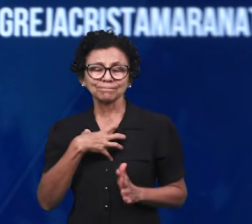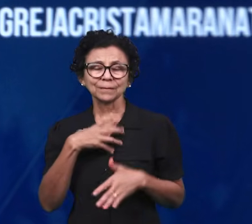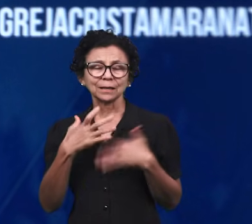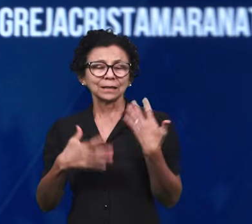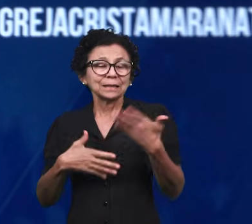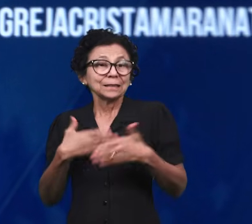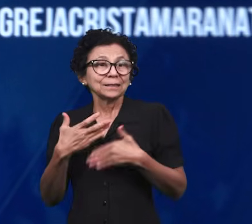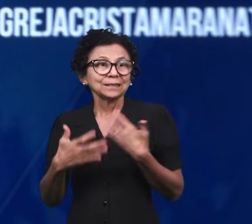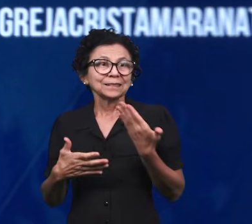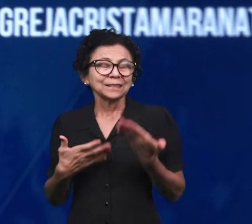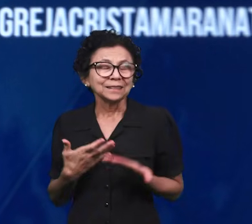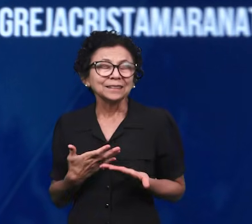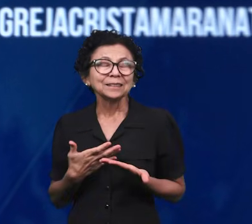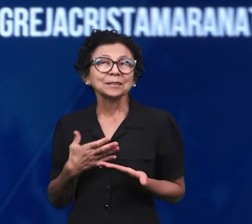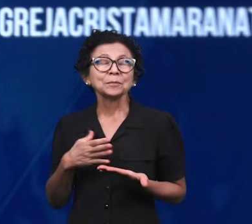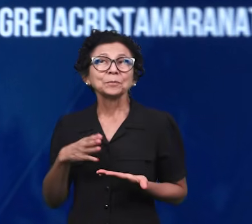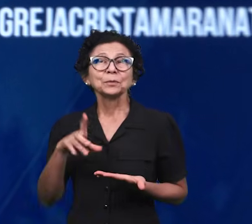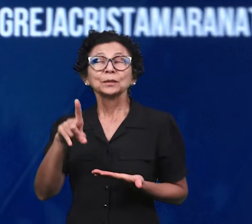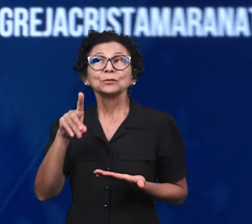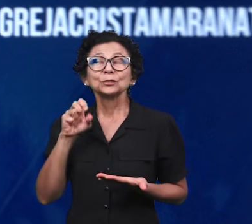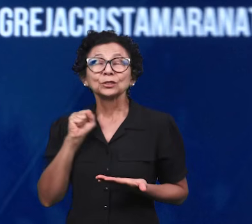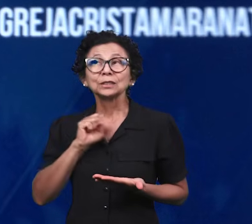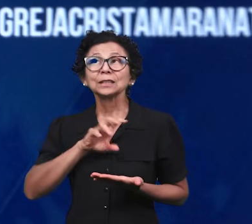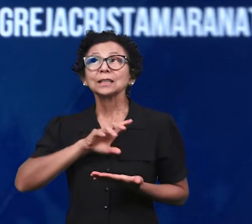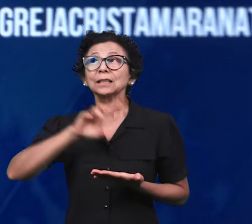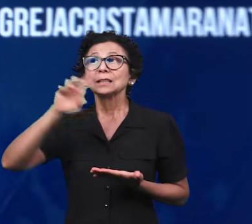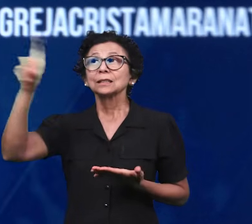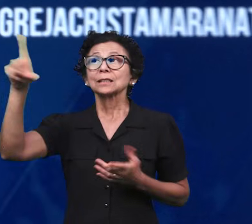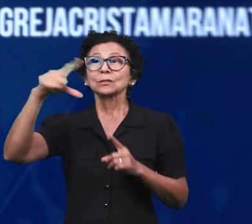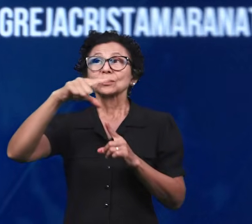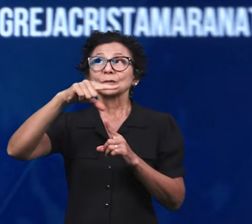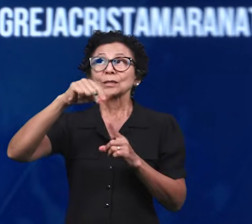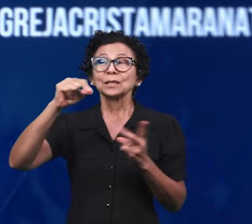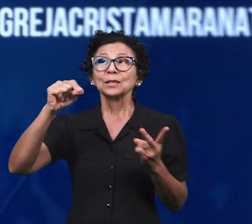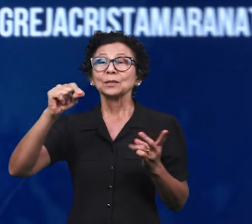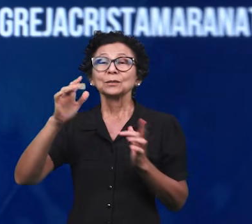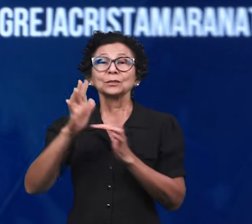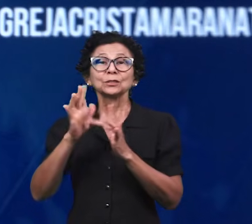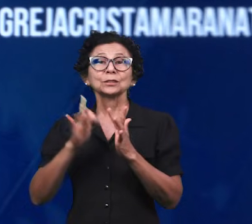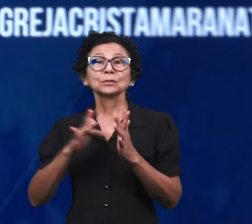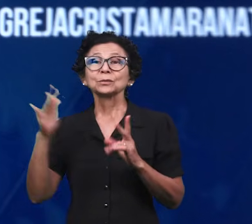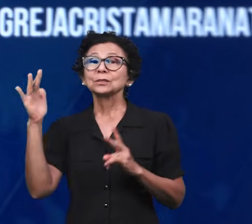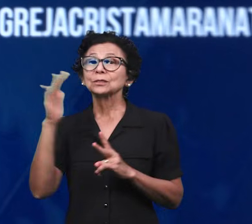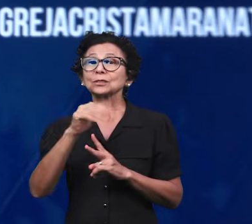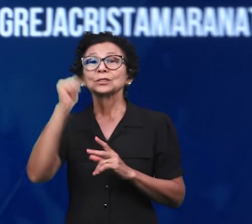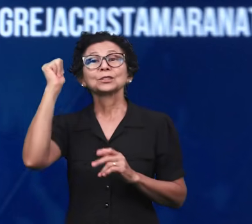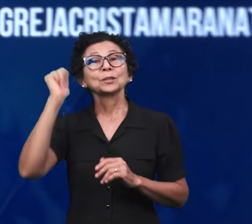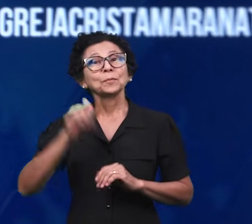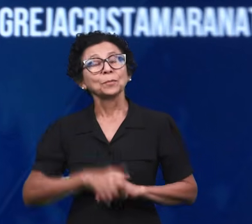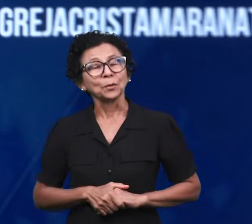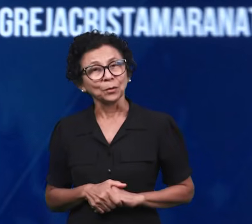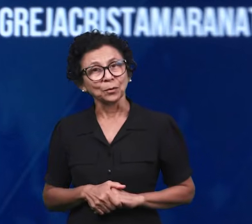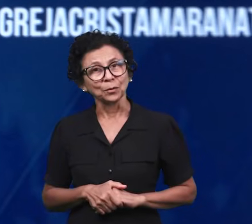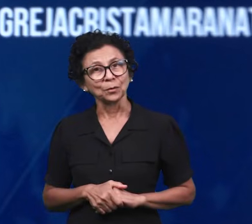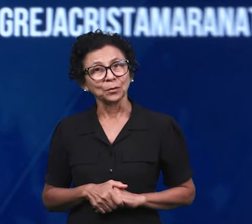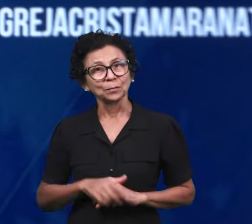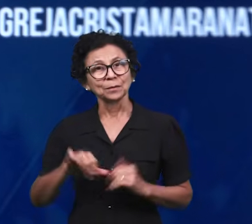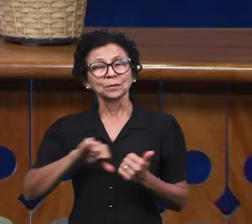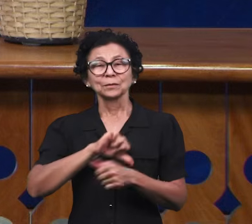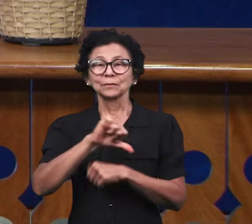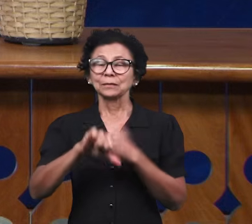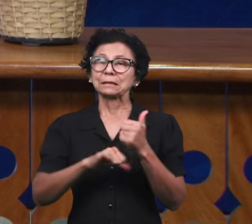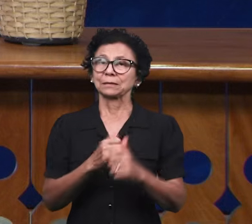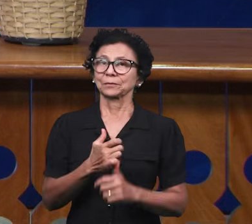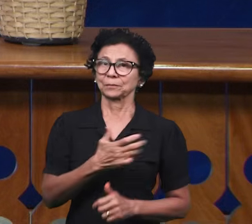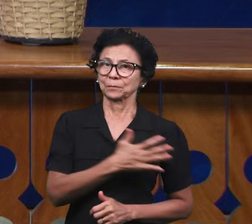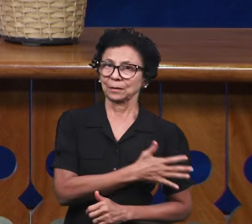ter sido chamado, eleito, chamado e agora escolhido pelo Senhor para viver uma nova forma de vida.